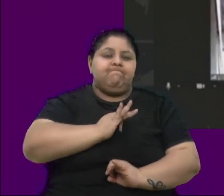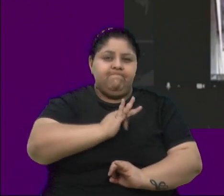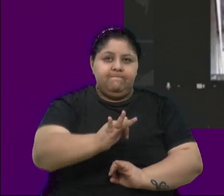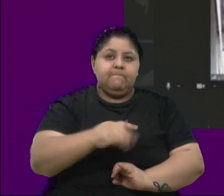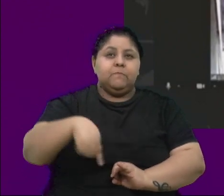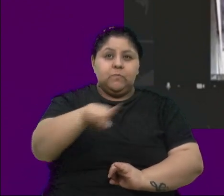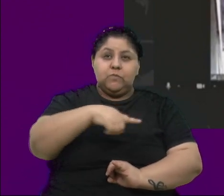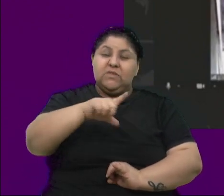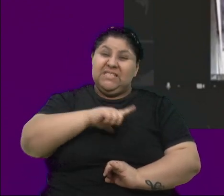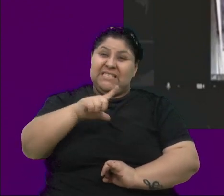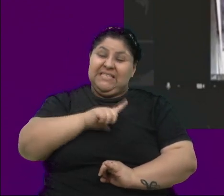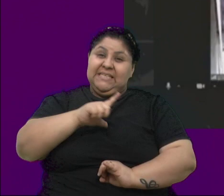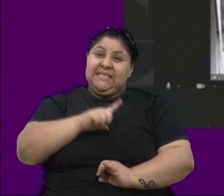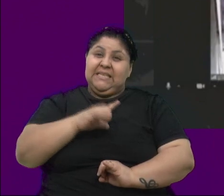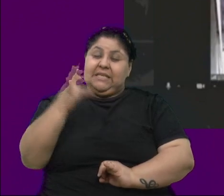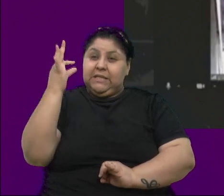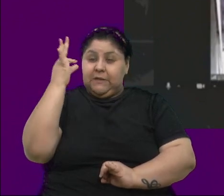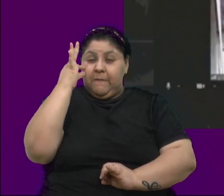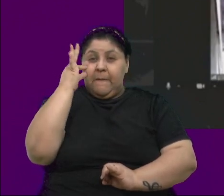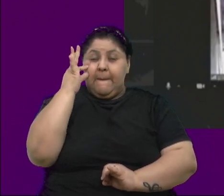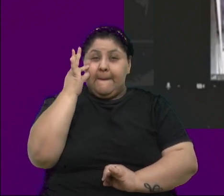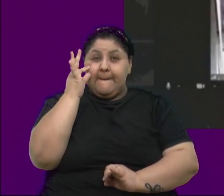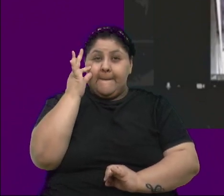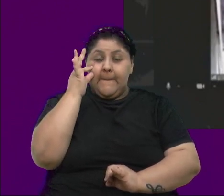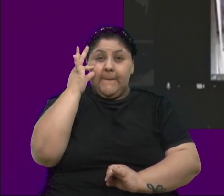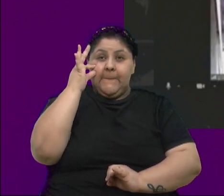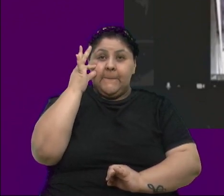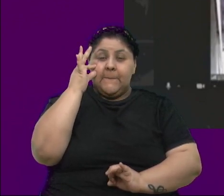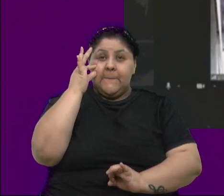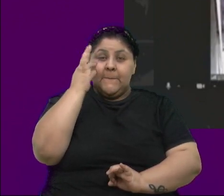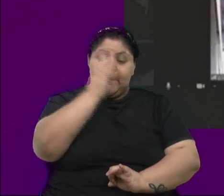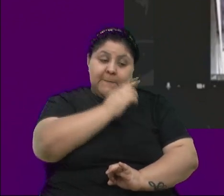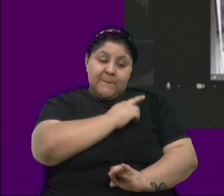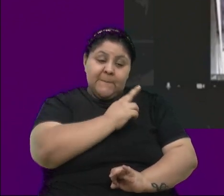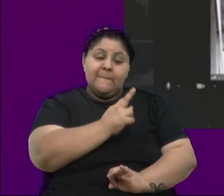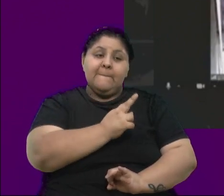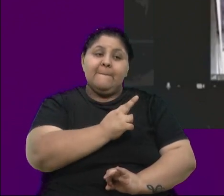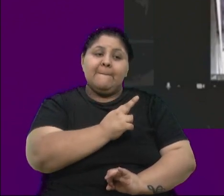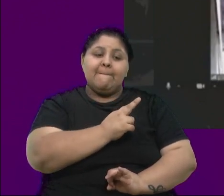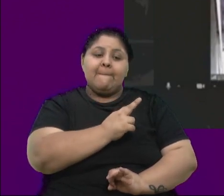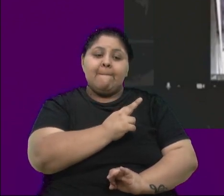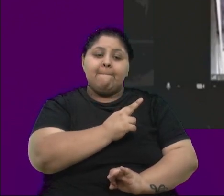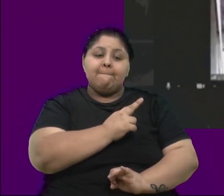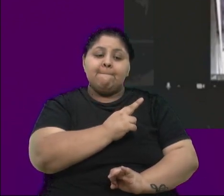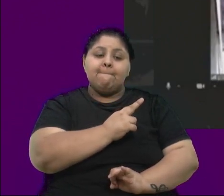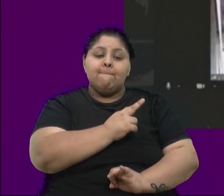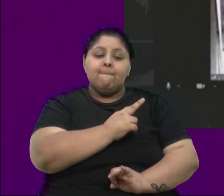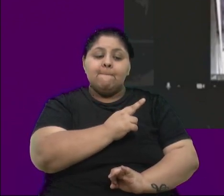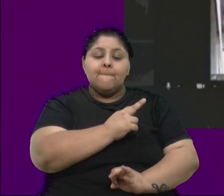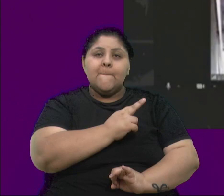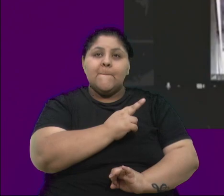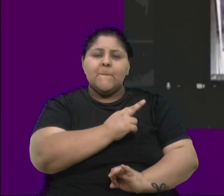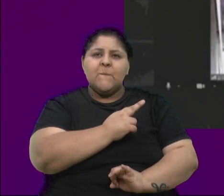Nós tivemos a presença do representante